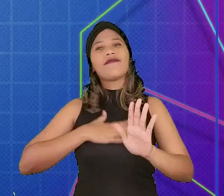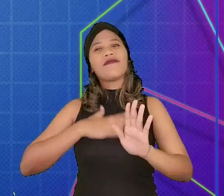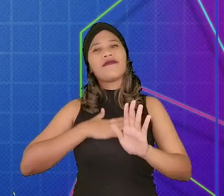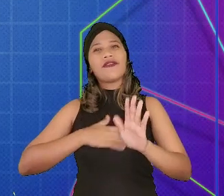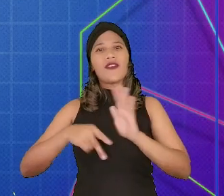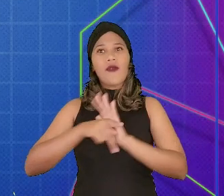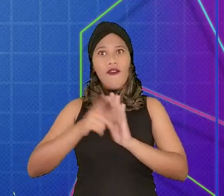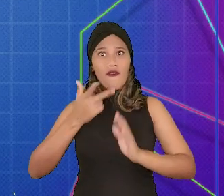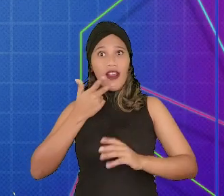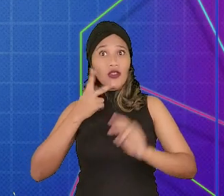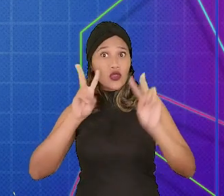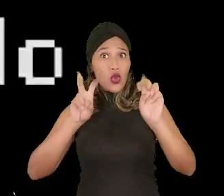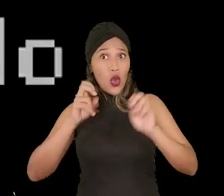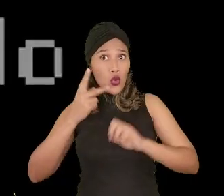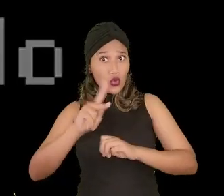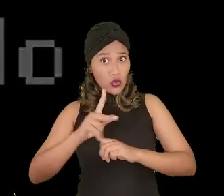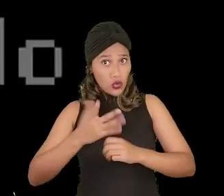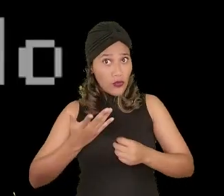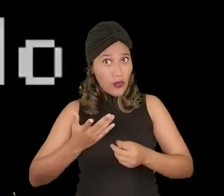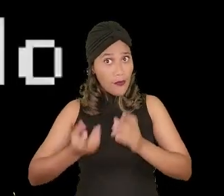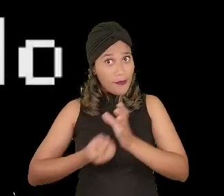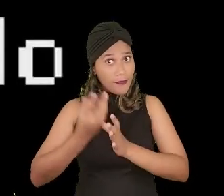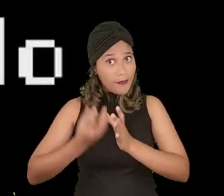Mas vamos falar sobre as suas criações?